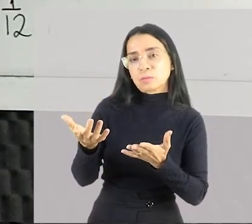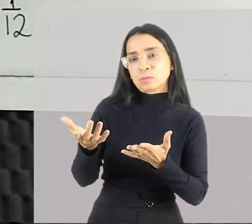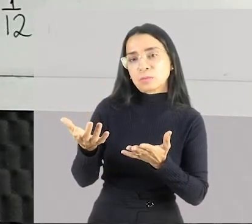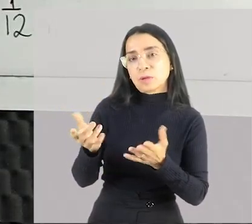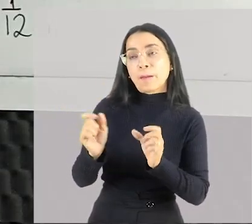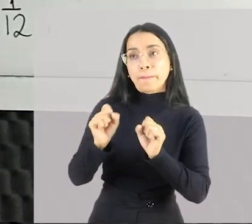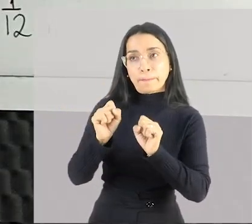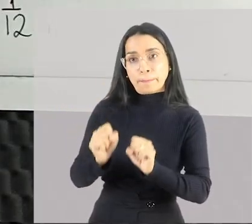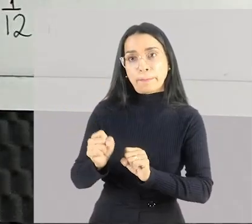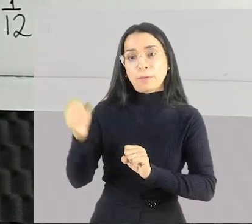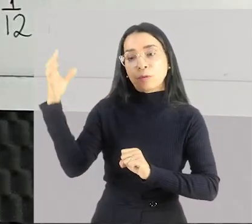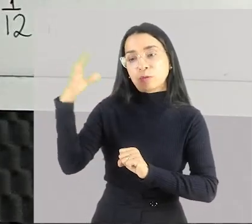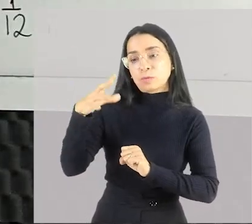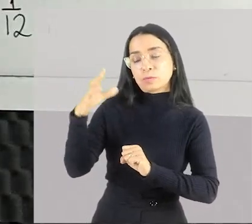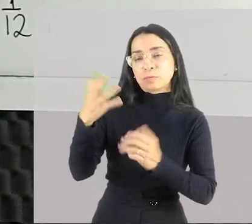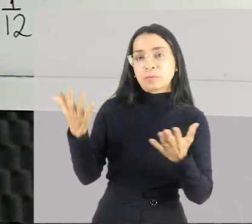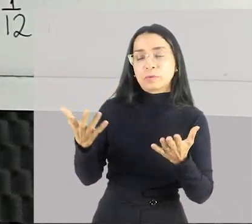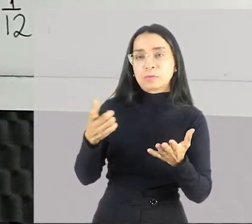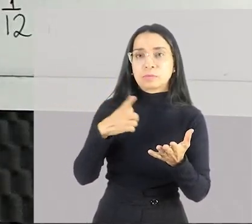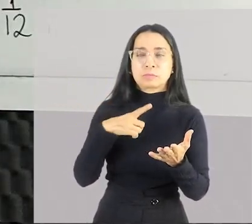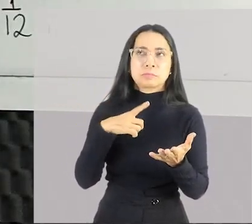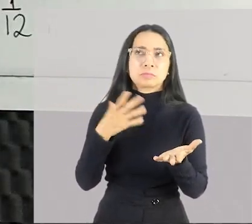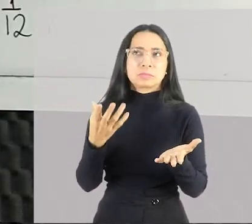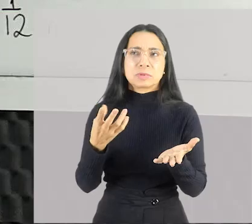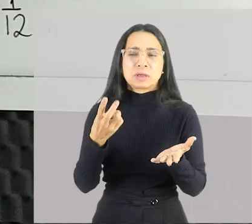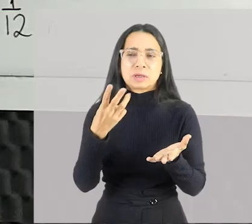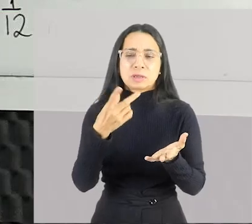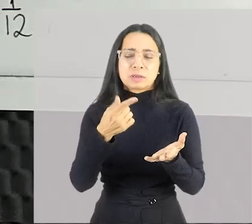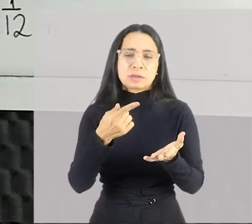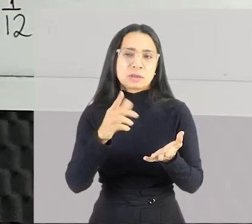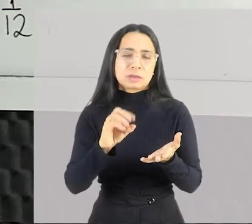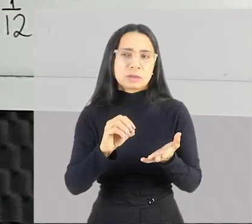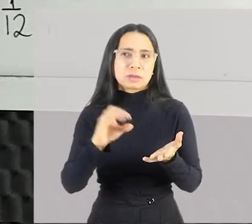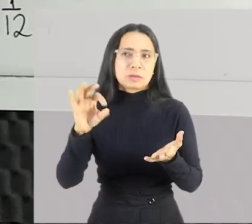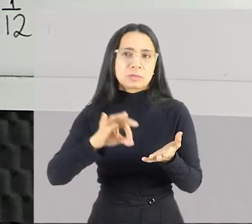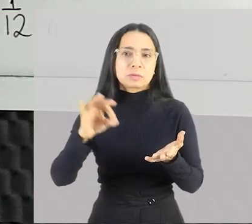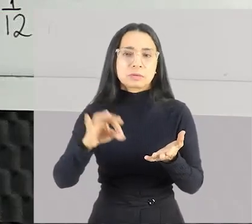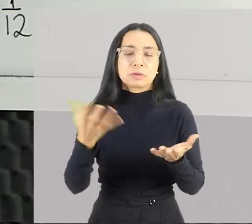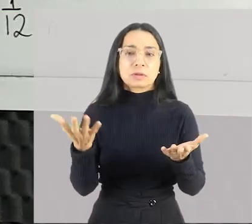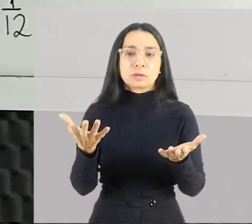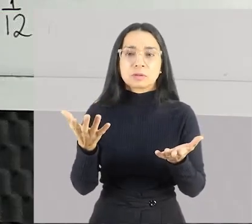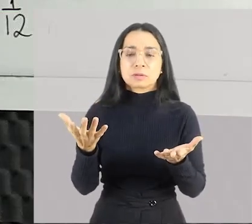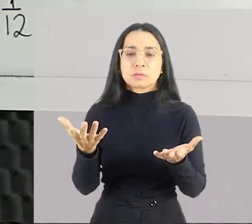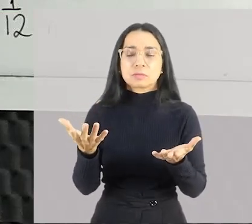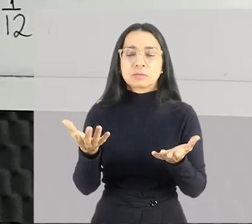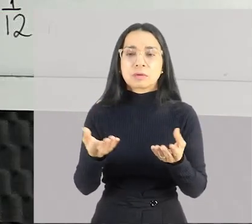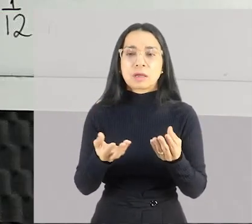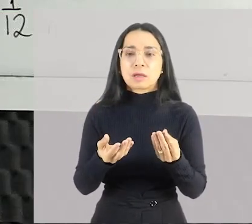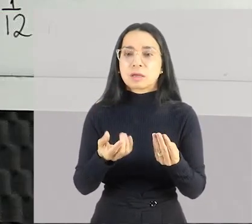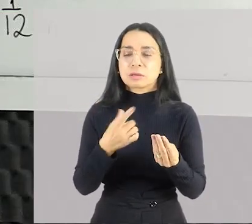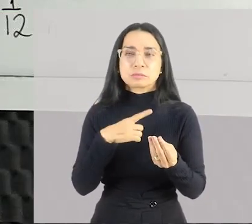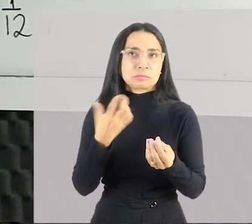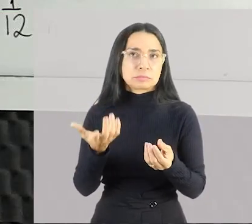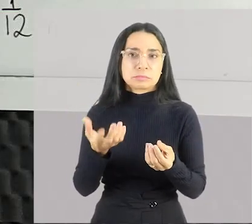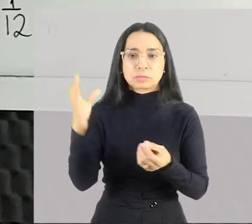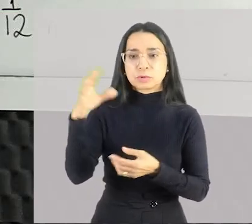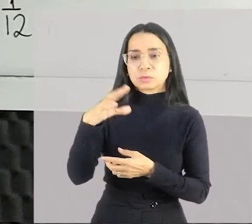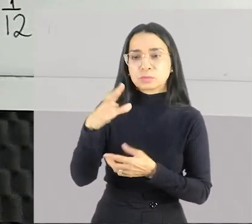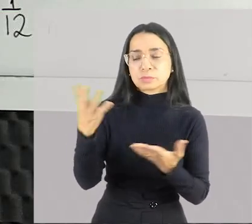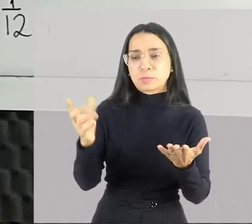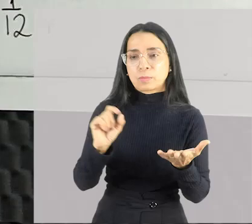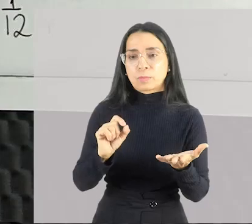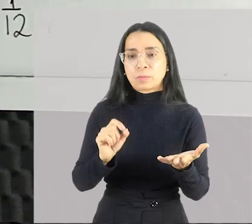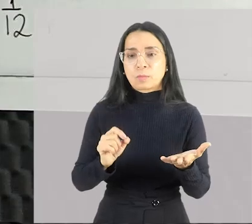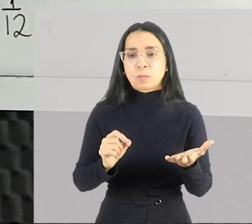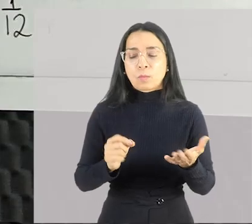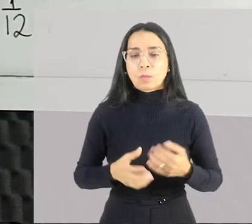chance de chover tem 70% de chance de não chover né então existe probabilidade Estimativa de chuva de